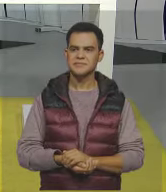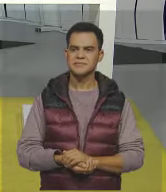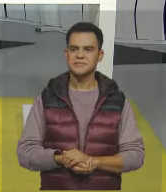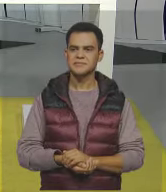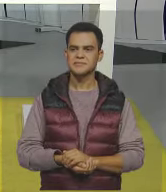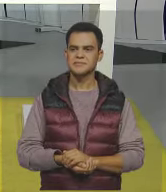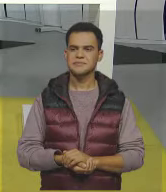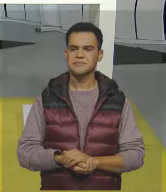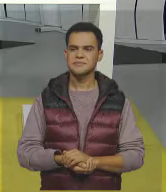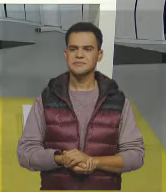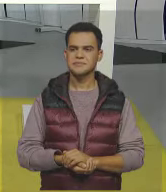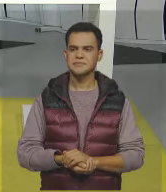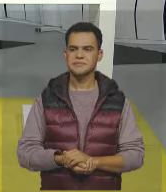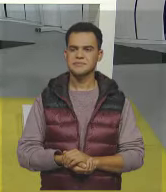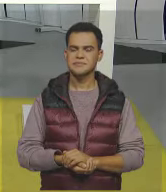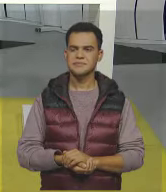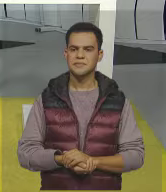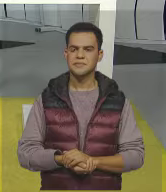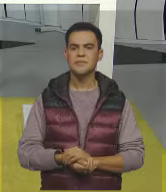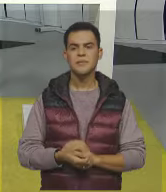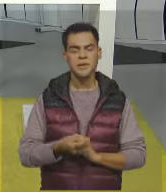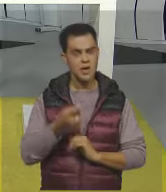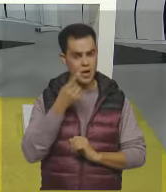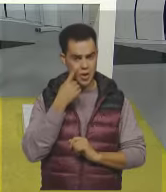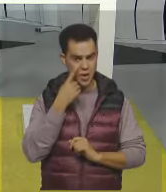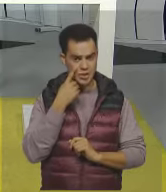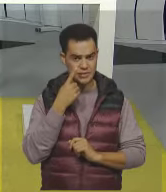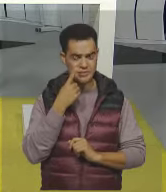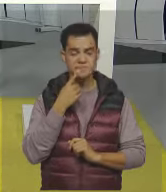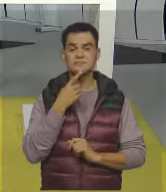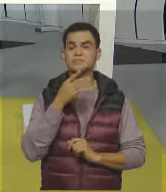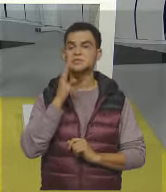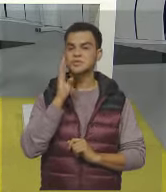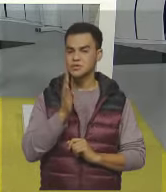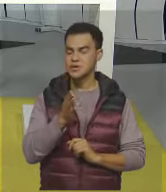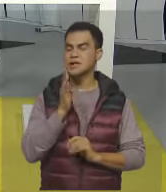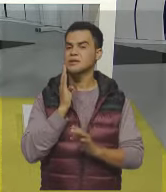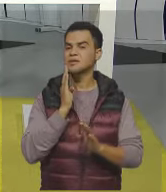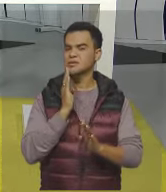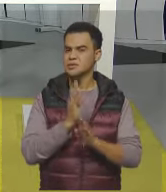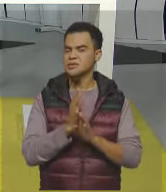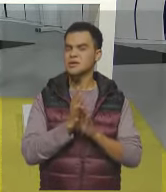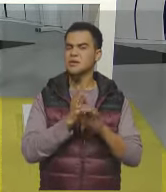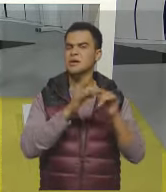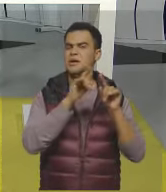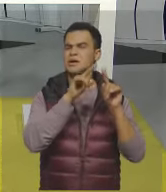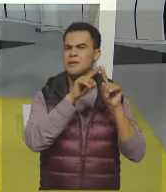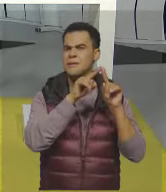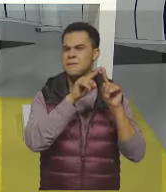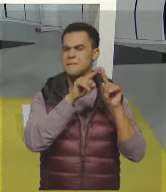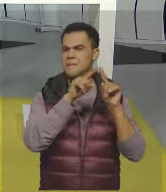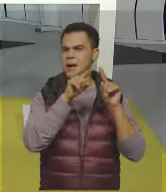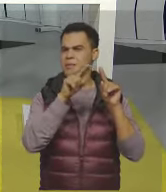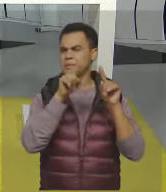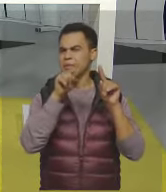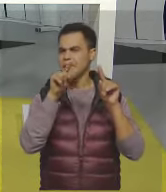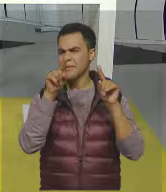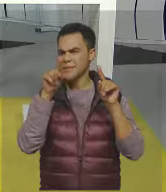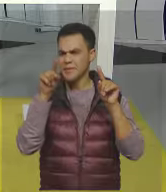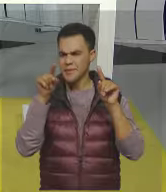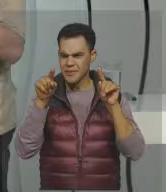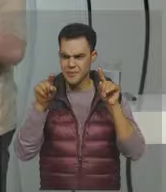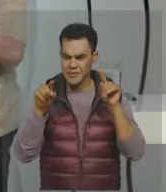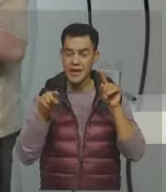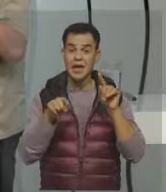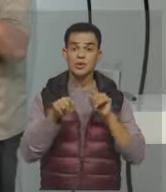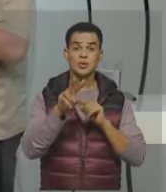Vou voltar aqui. Olha só, a gente já descobriu que a corrente que passa, a corrente total, vamos falar assim, é de